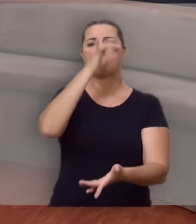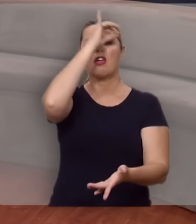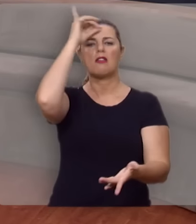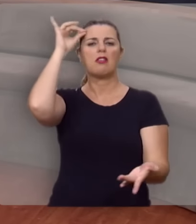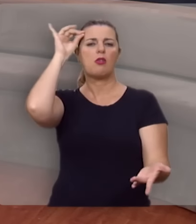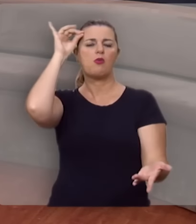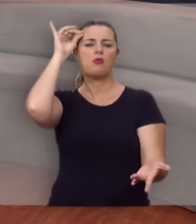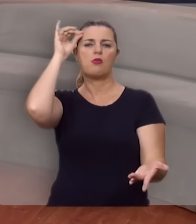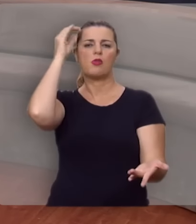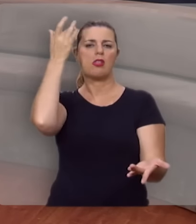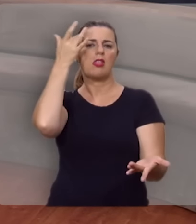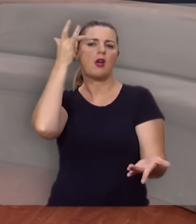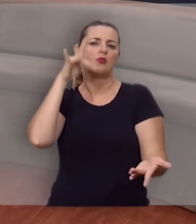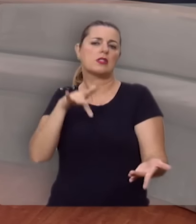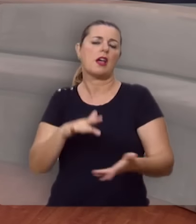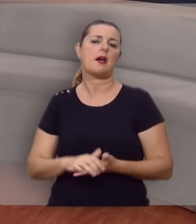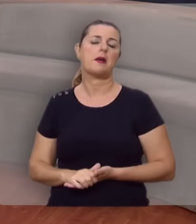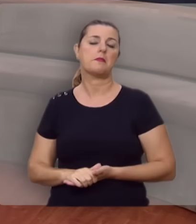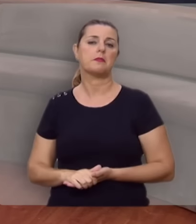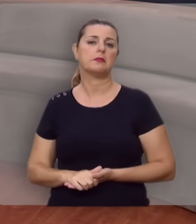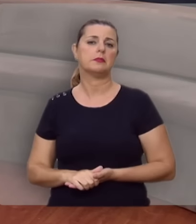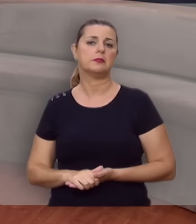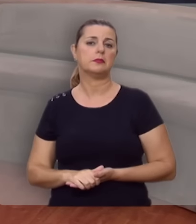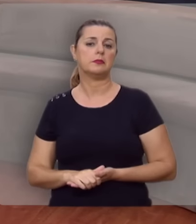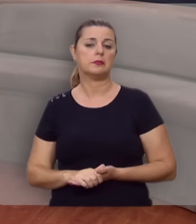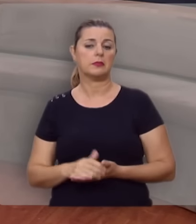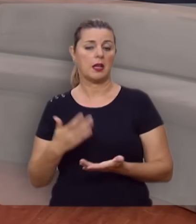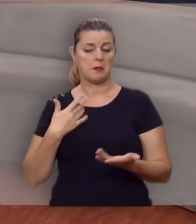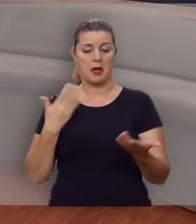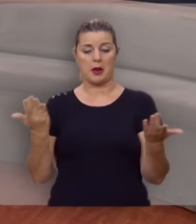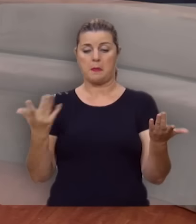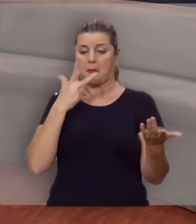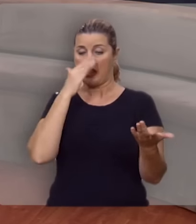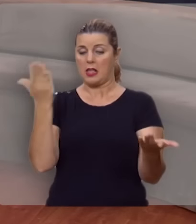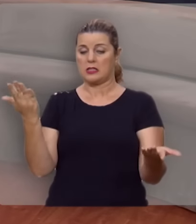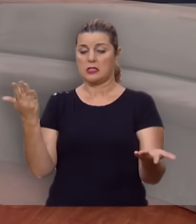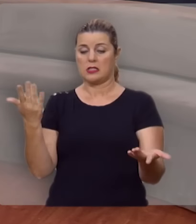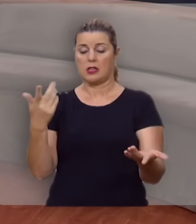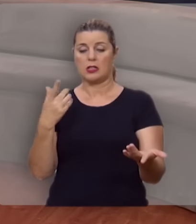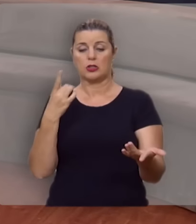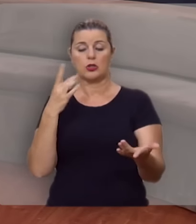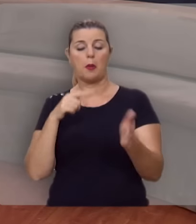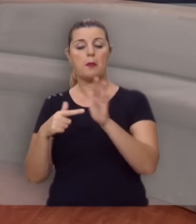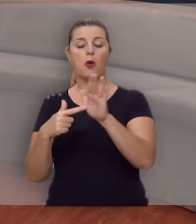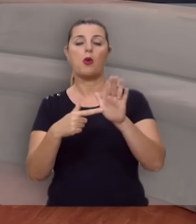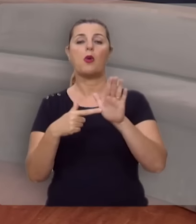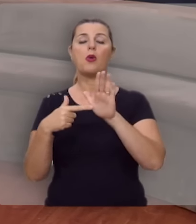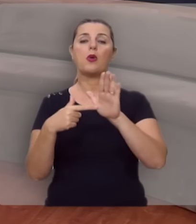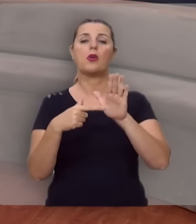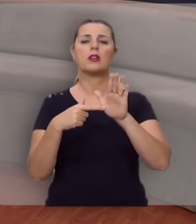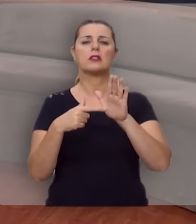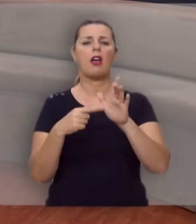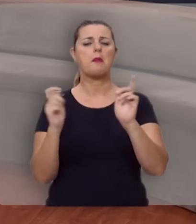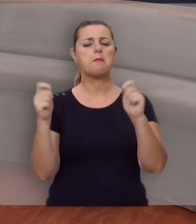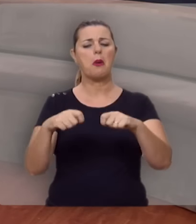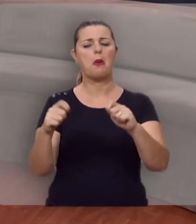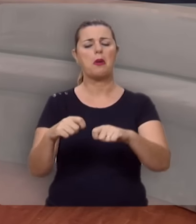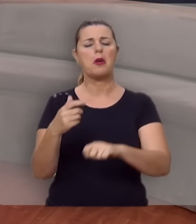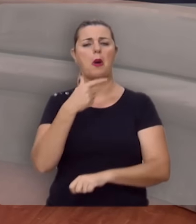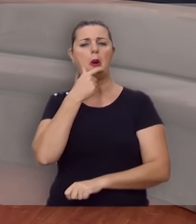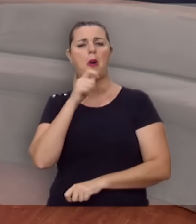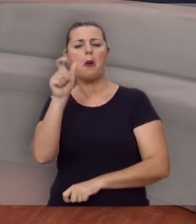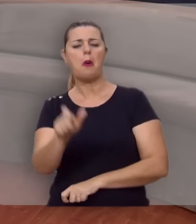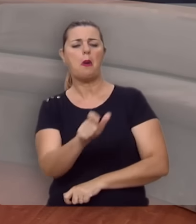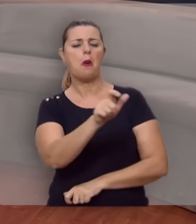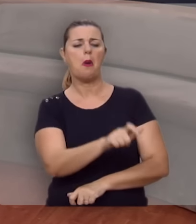ignorância. Paulo está esvaziando a bola do humanismo idolátrico. Paulo está mostrando que não há possibilidade